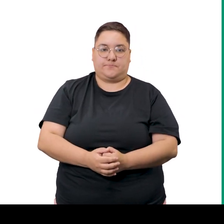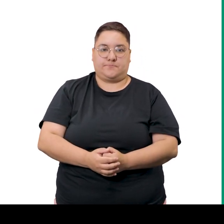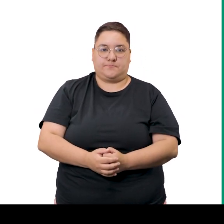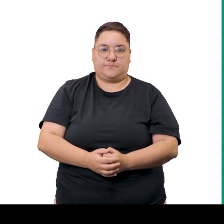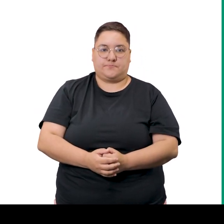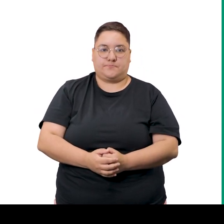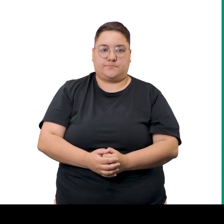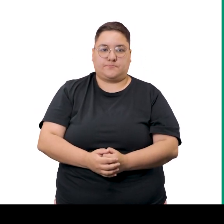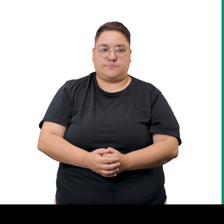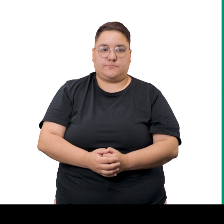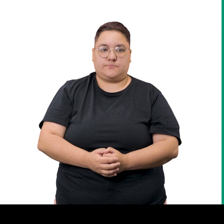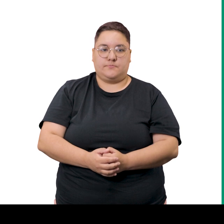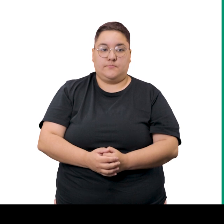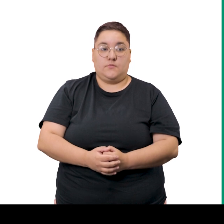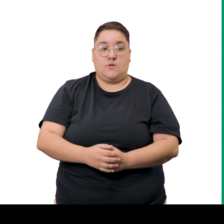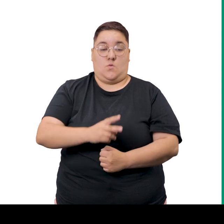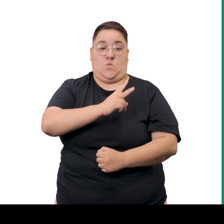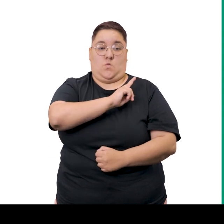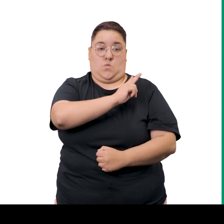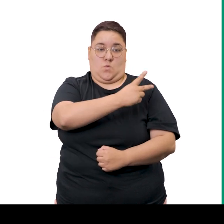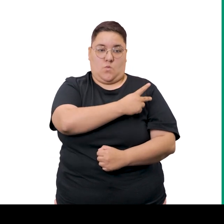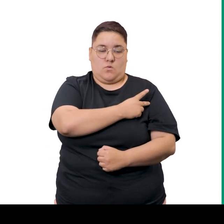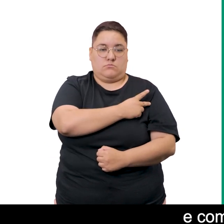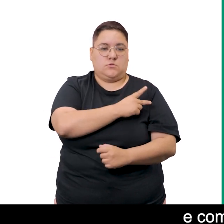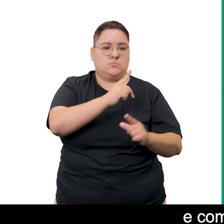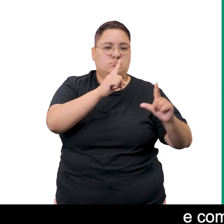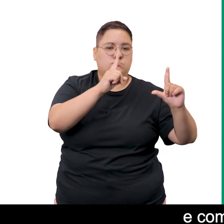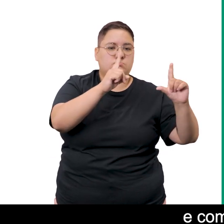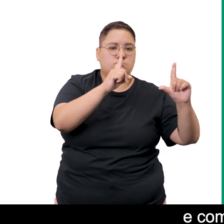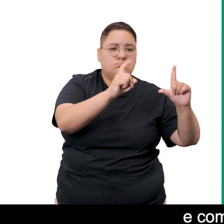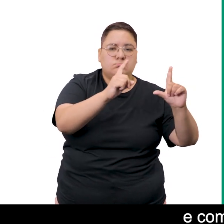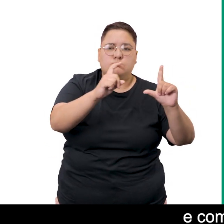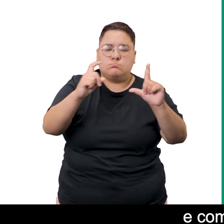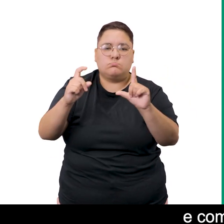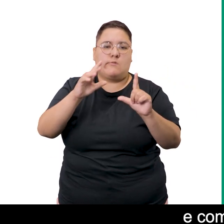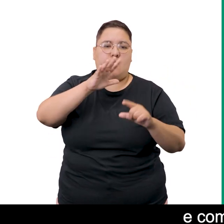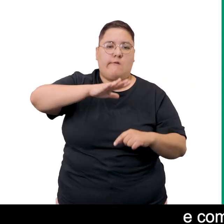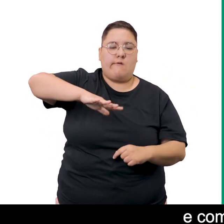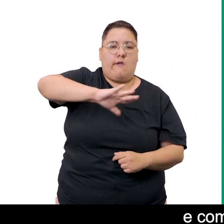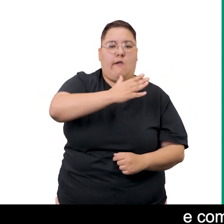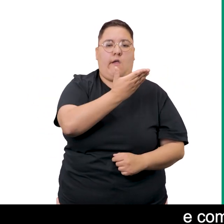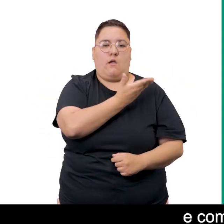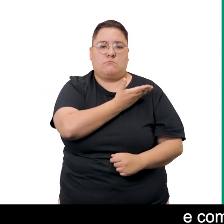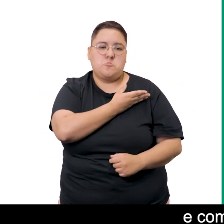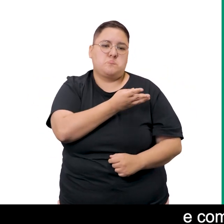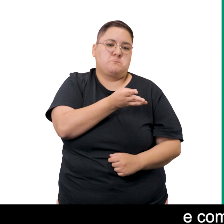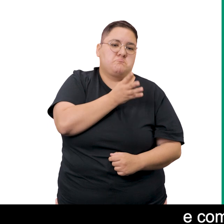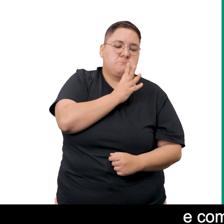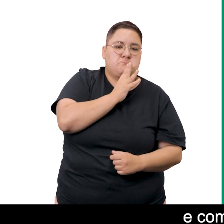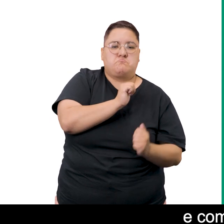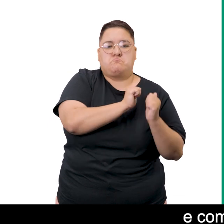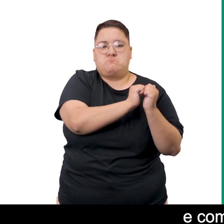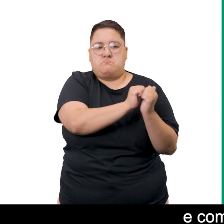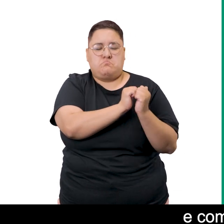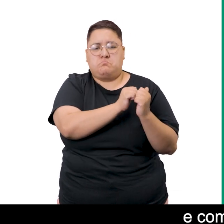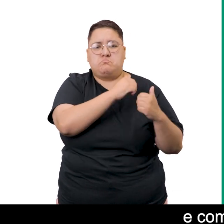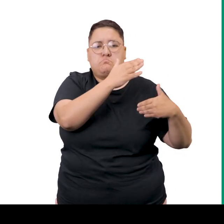Todos os retratados por Opie são conhecidos, amigos e companheiros que em algum momento passaram pela sua